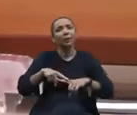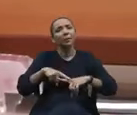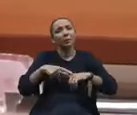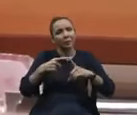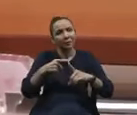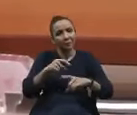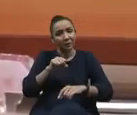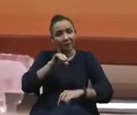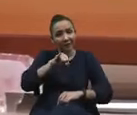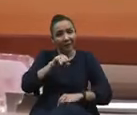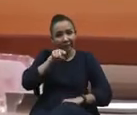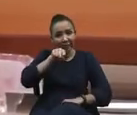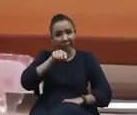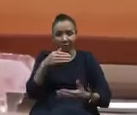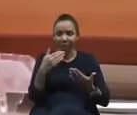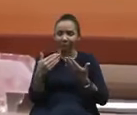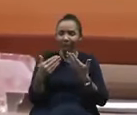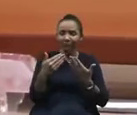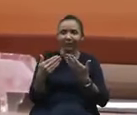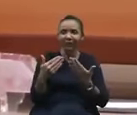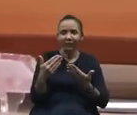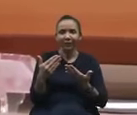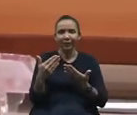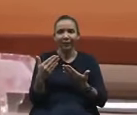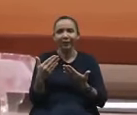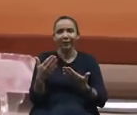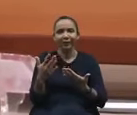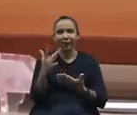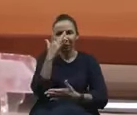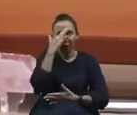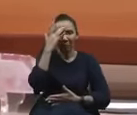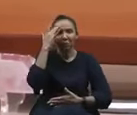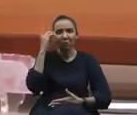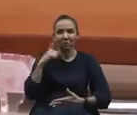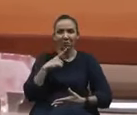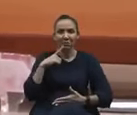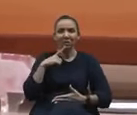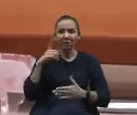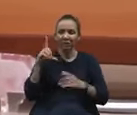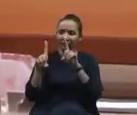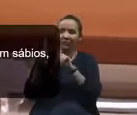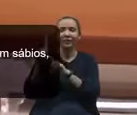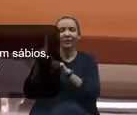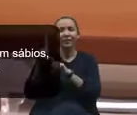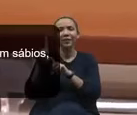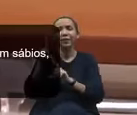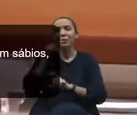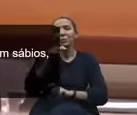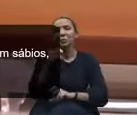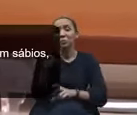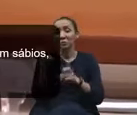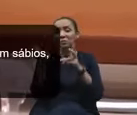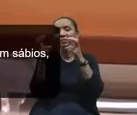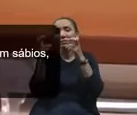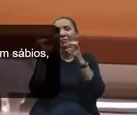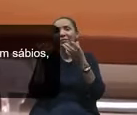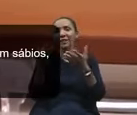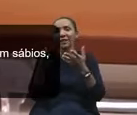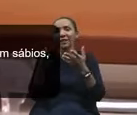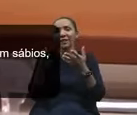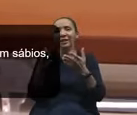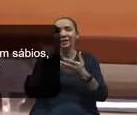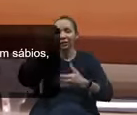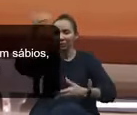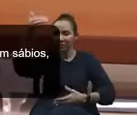o o Daniel diz para o rei o que tu queres nem astrólogo nem adivinho nem Feiticeiro revela mas há um Deus nos céus que